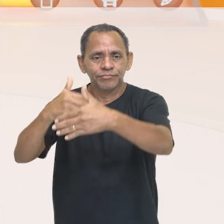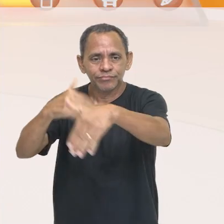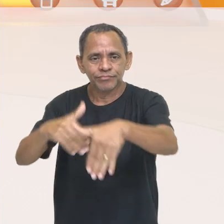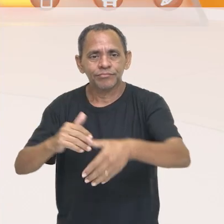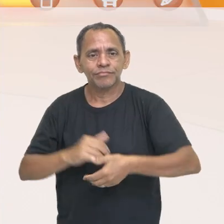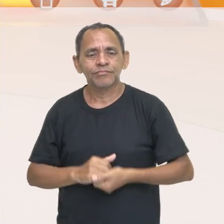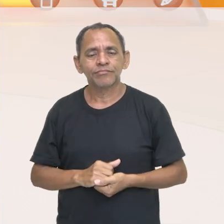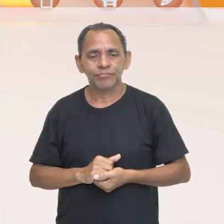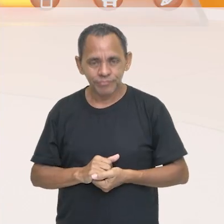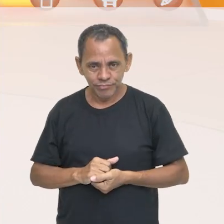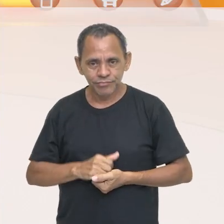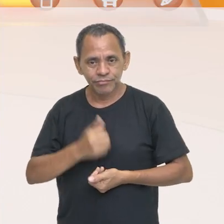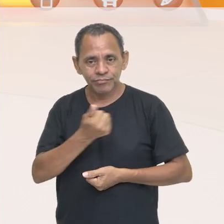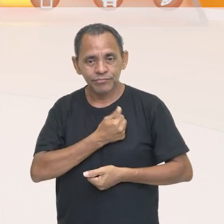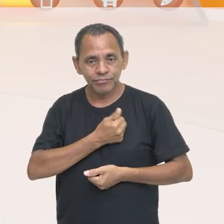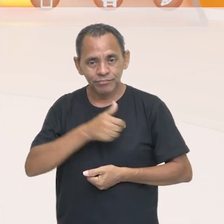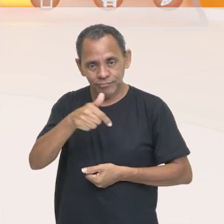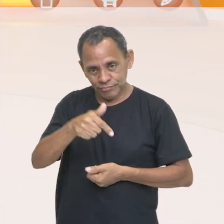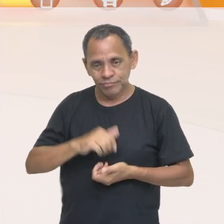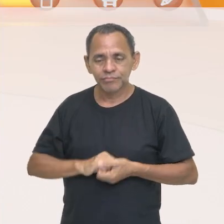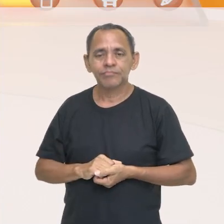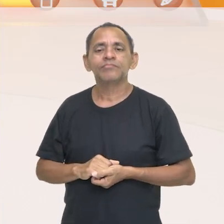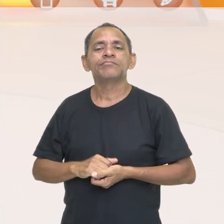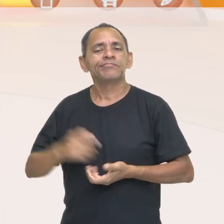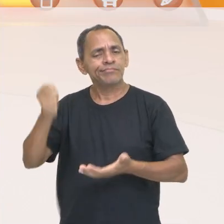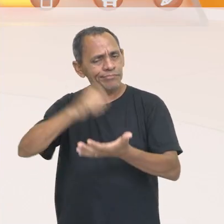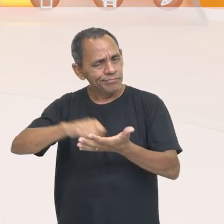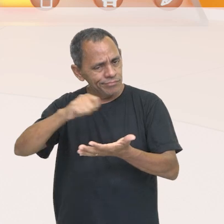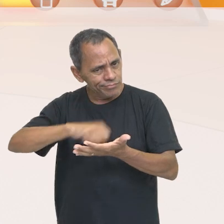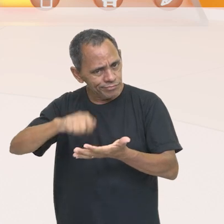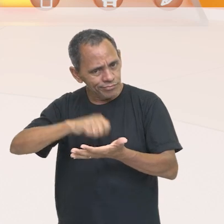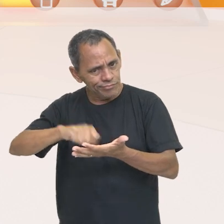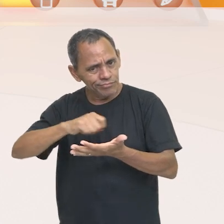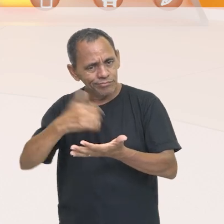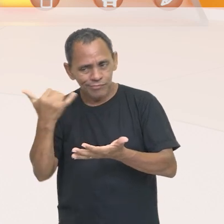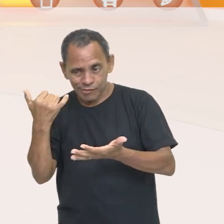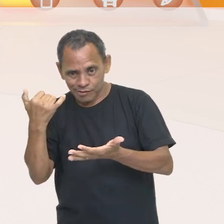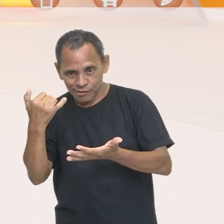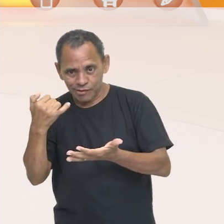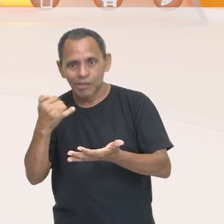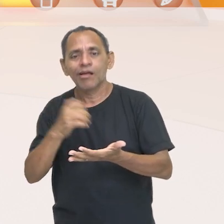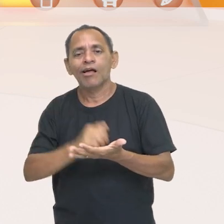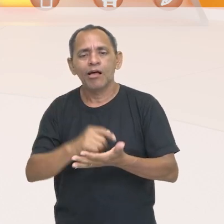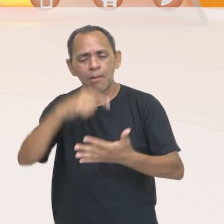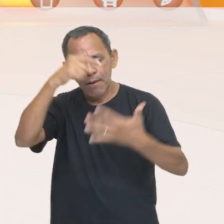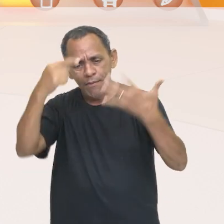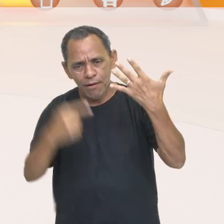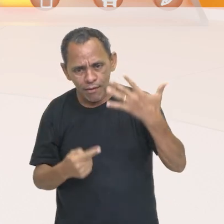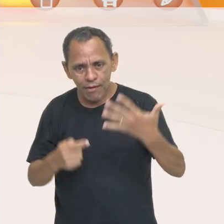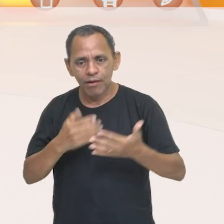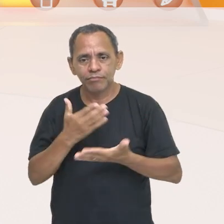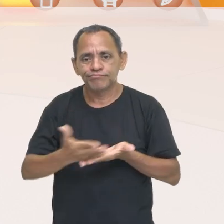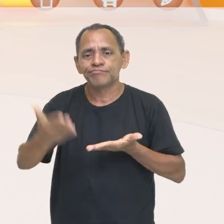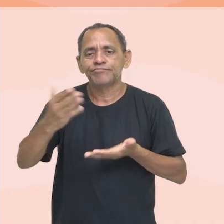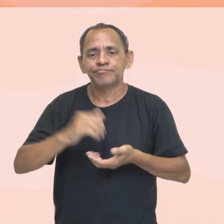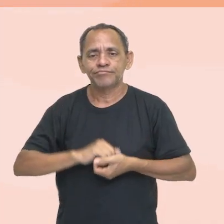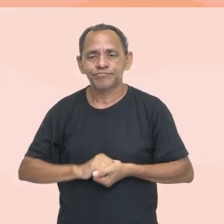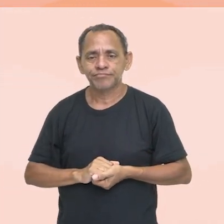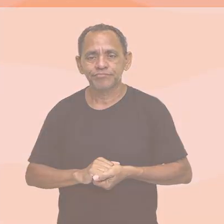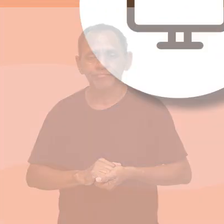avaliação. Separe seu caderno, tome nota dos pontos importantes e vamos à aula.